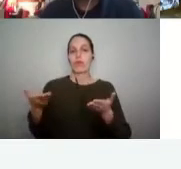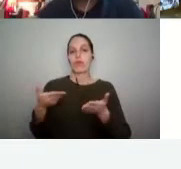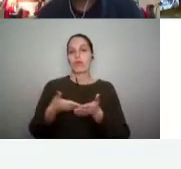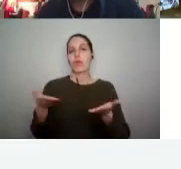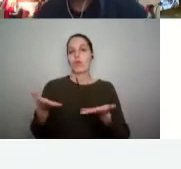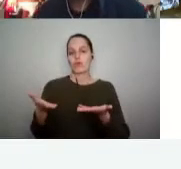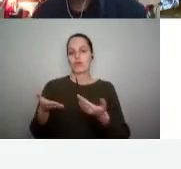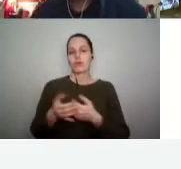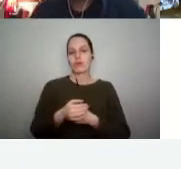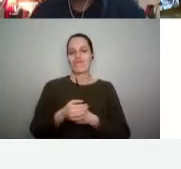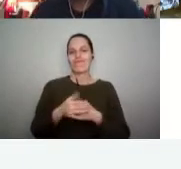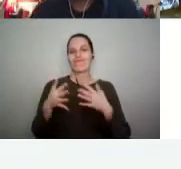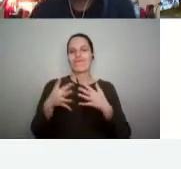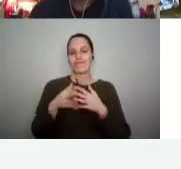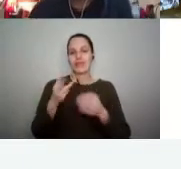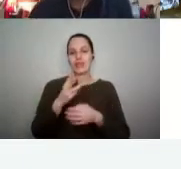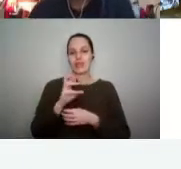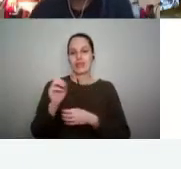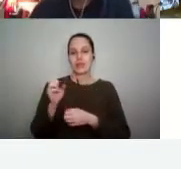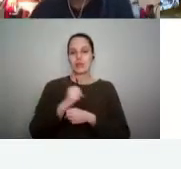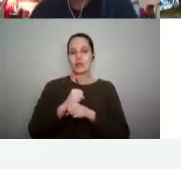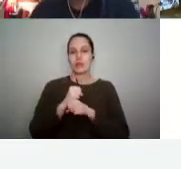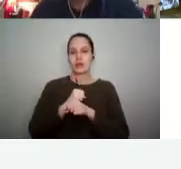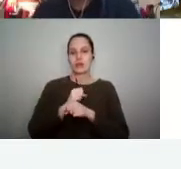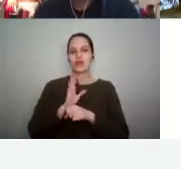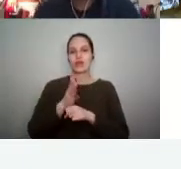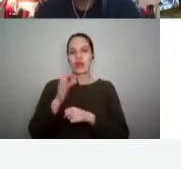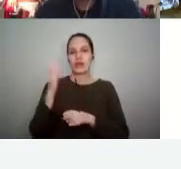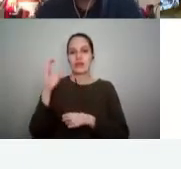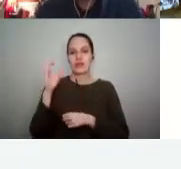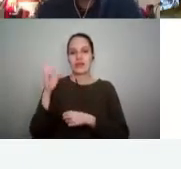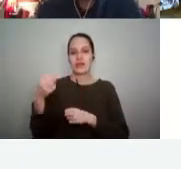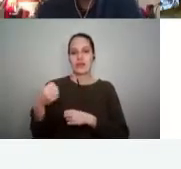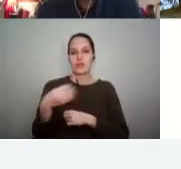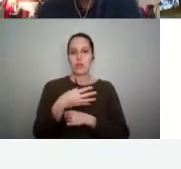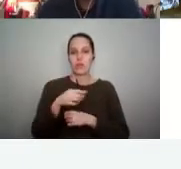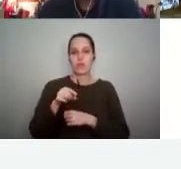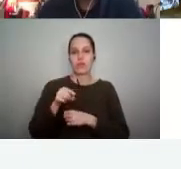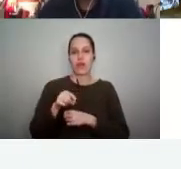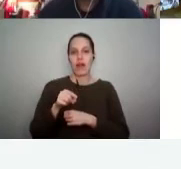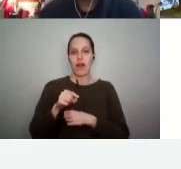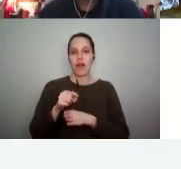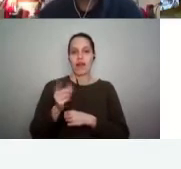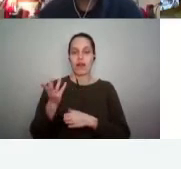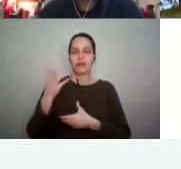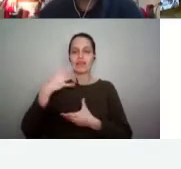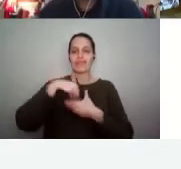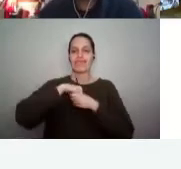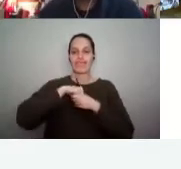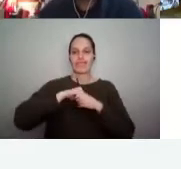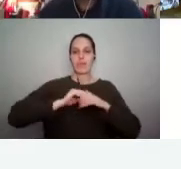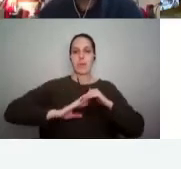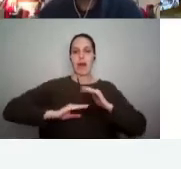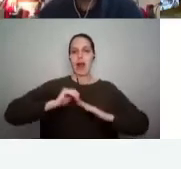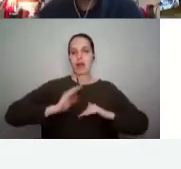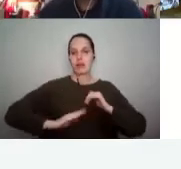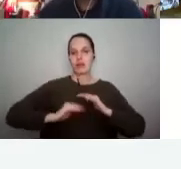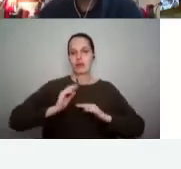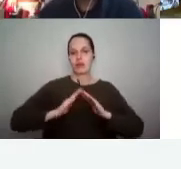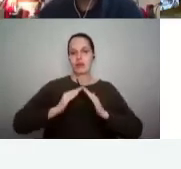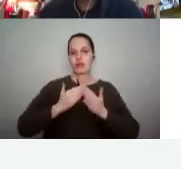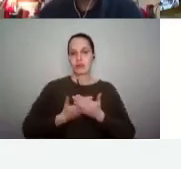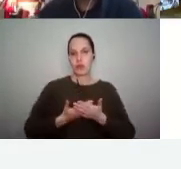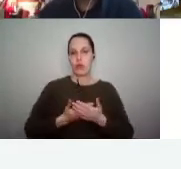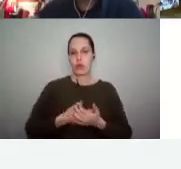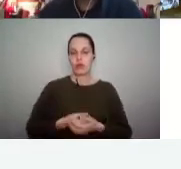temos mais de 300 anos de pensamento de ciência moderna sobre o nosso nossa prática escolarizada, né?